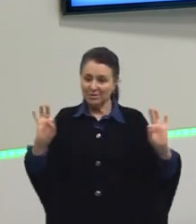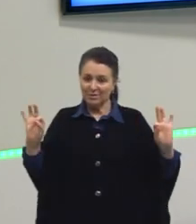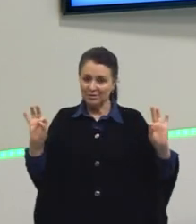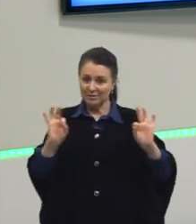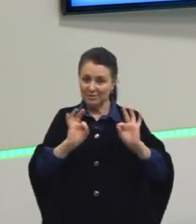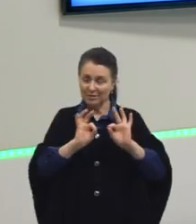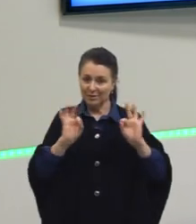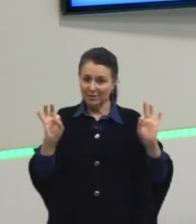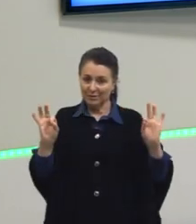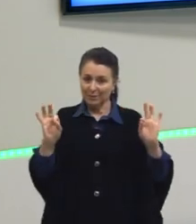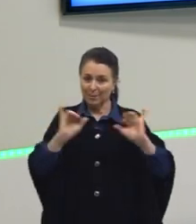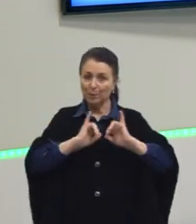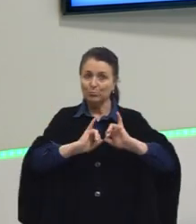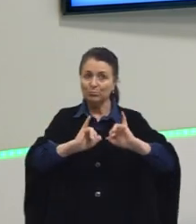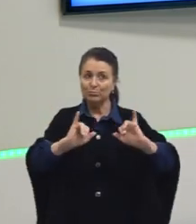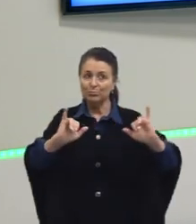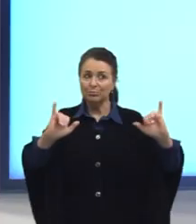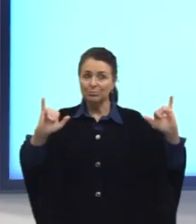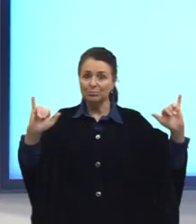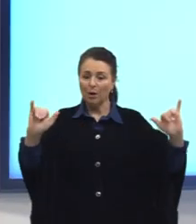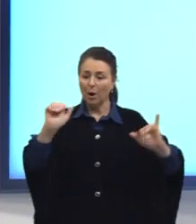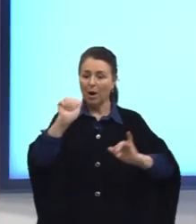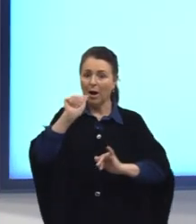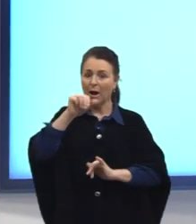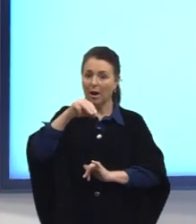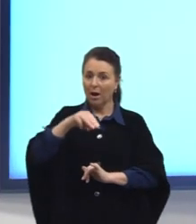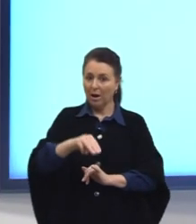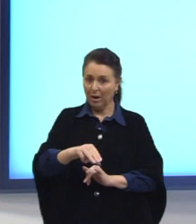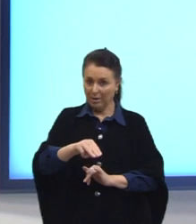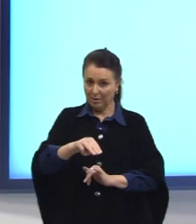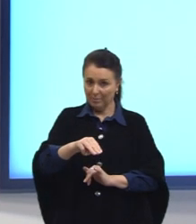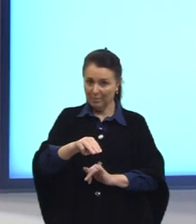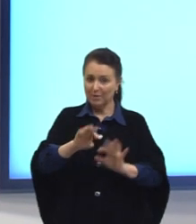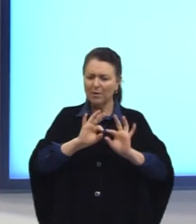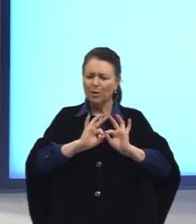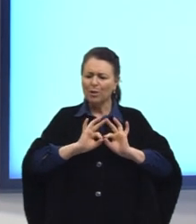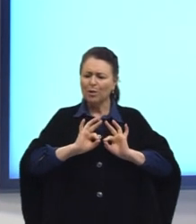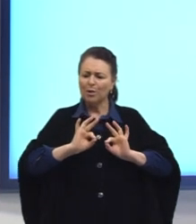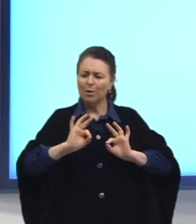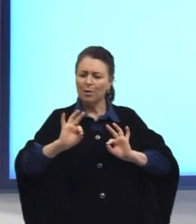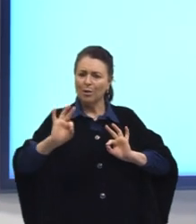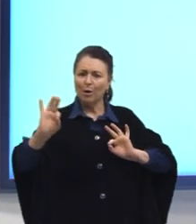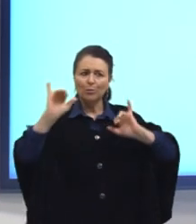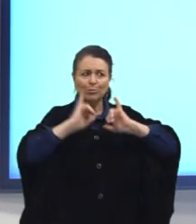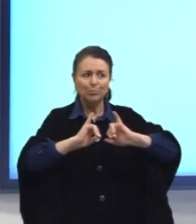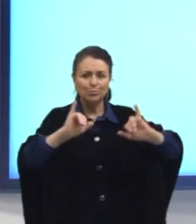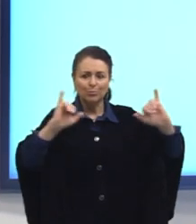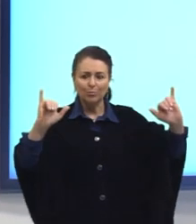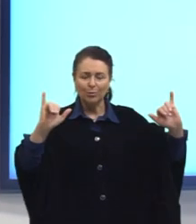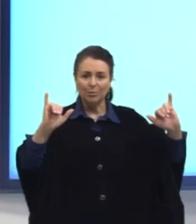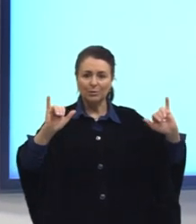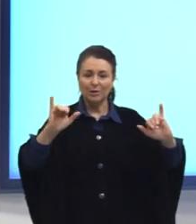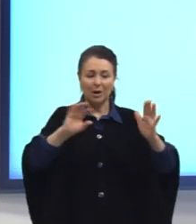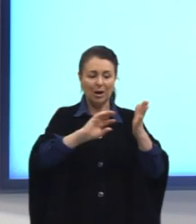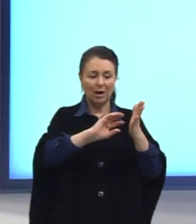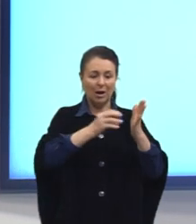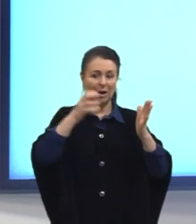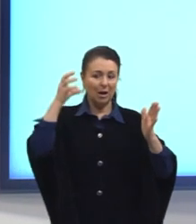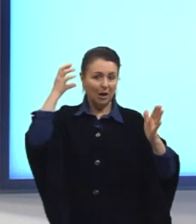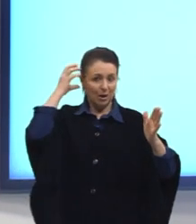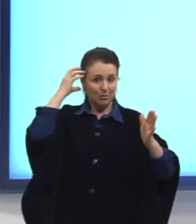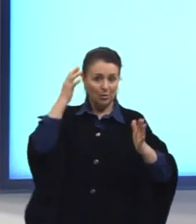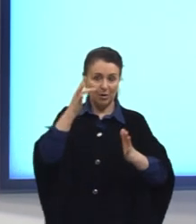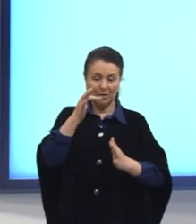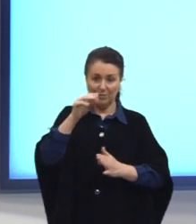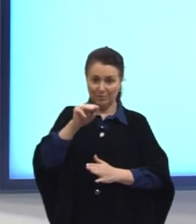a rádio AM ela tem uma propagação muito mais longa do que a FM Então ela alcança distâncias